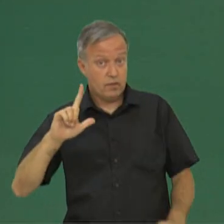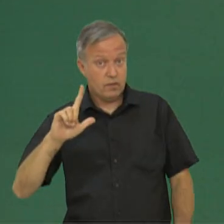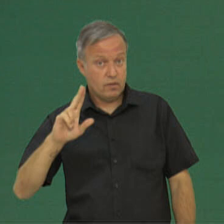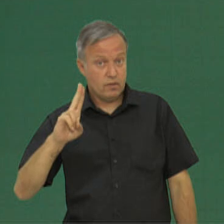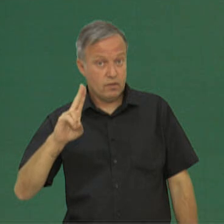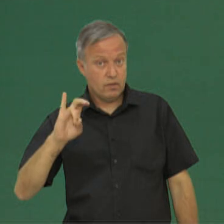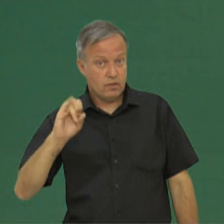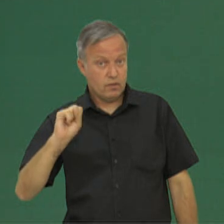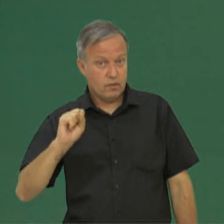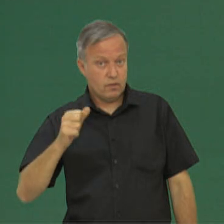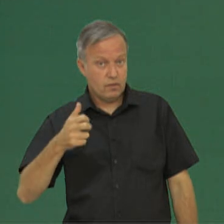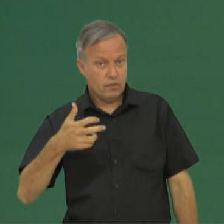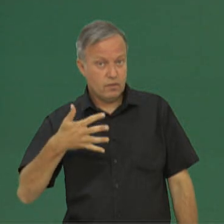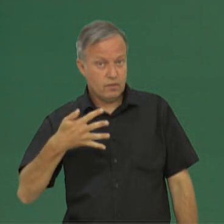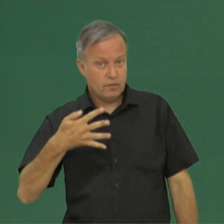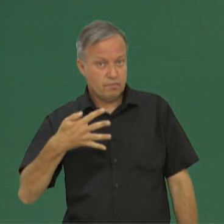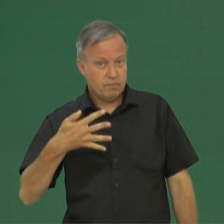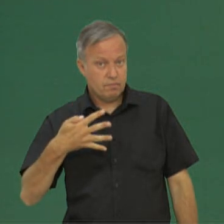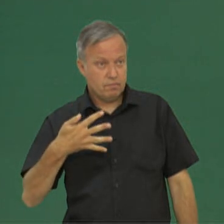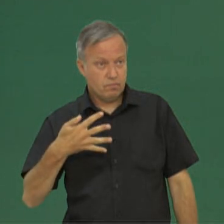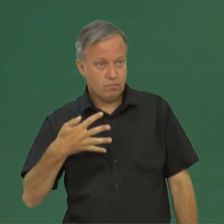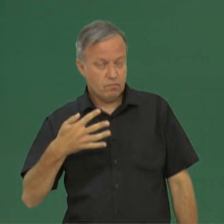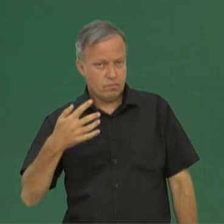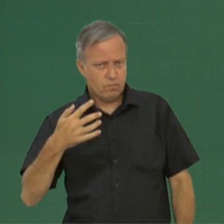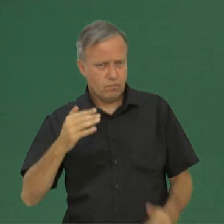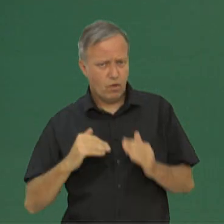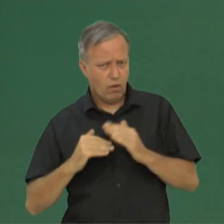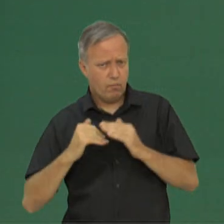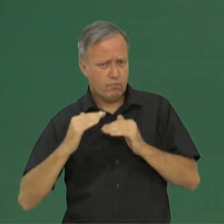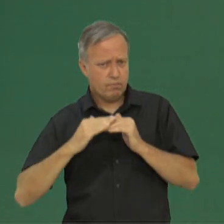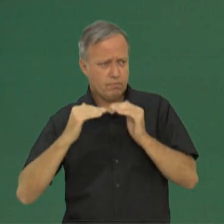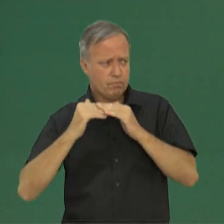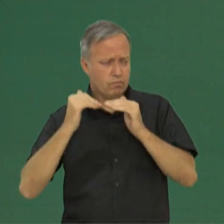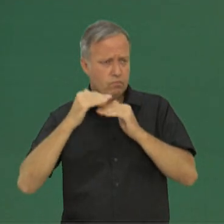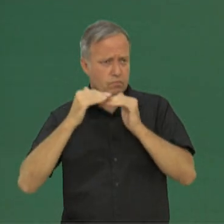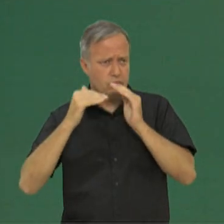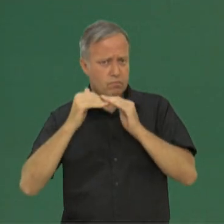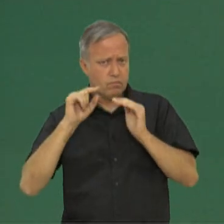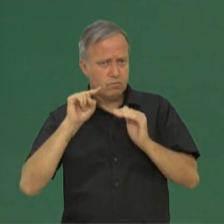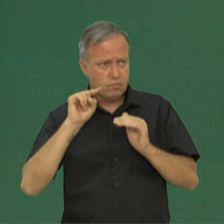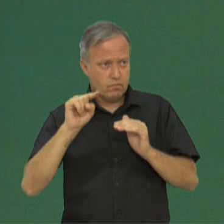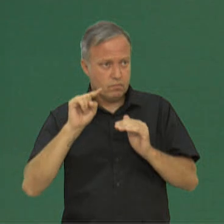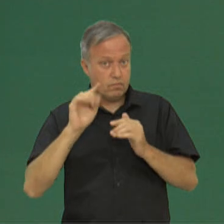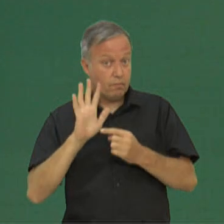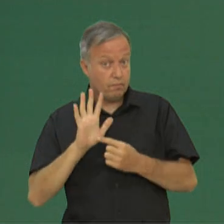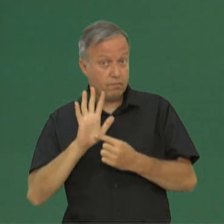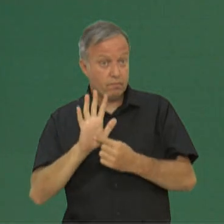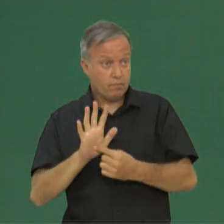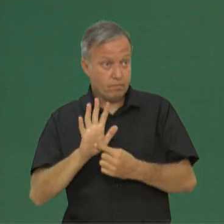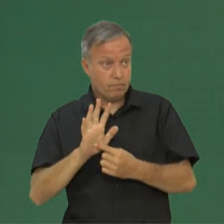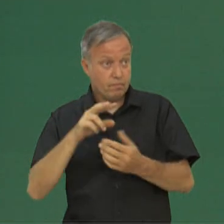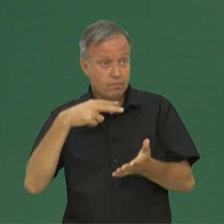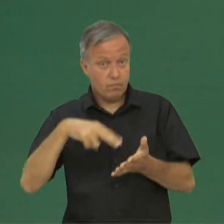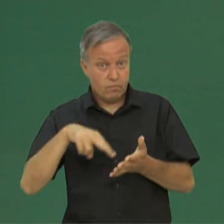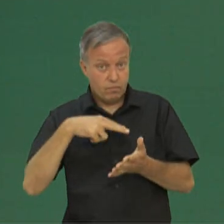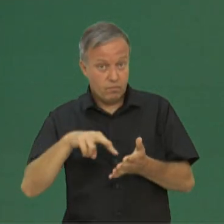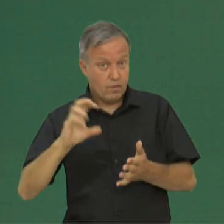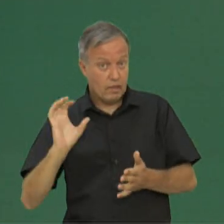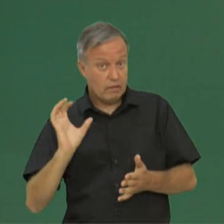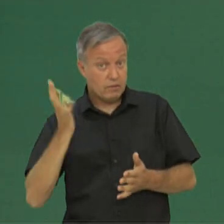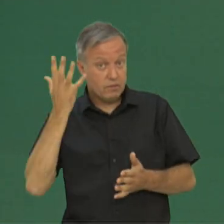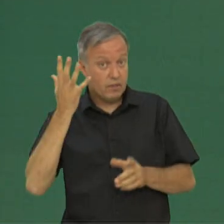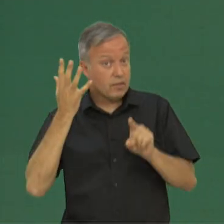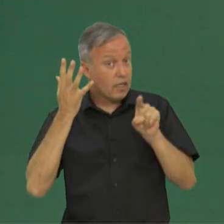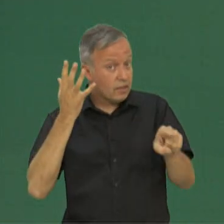desculpe, que construiu esse estabelecimento para quê? Para que as apresentações de dança acontecessem